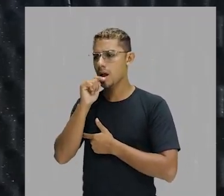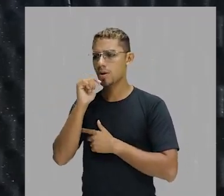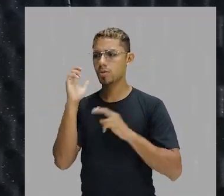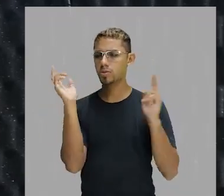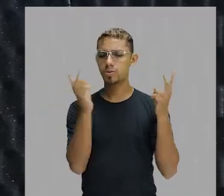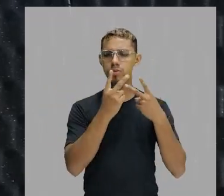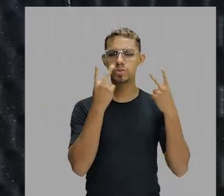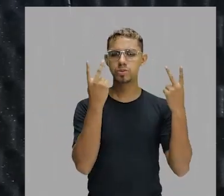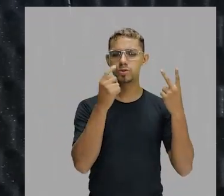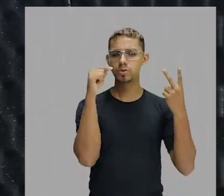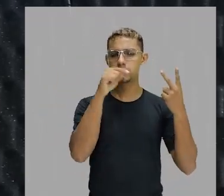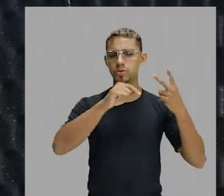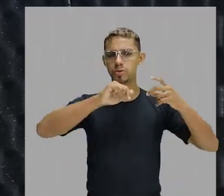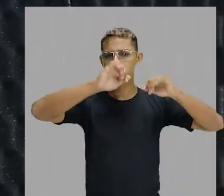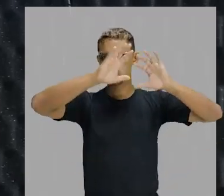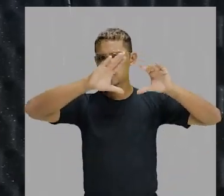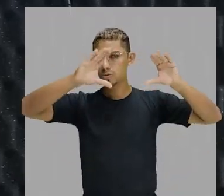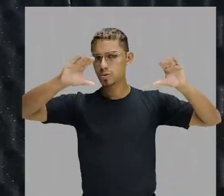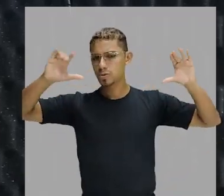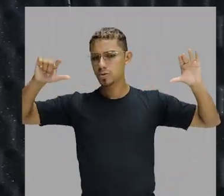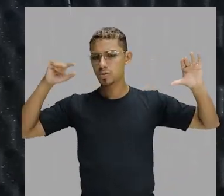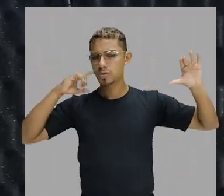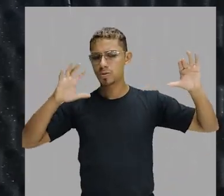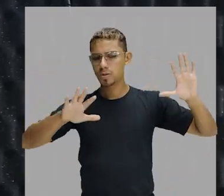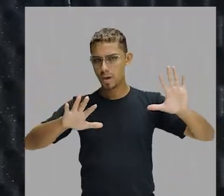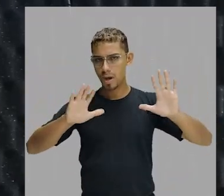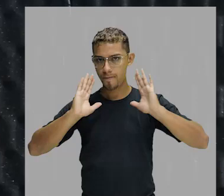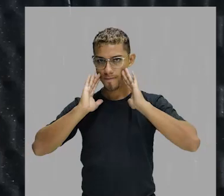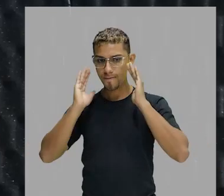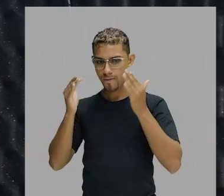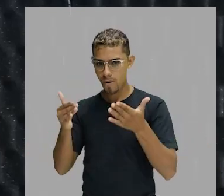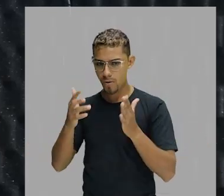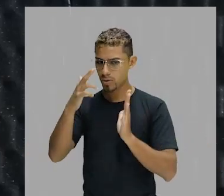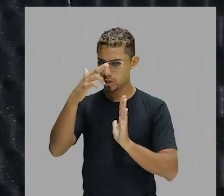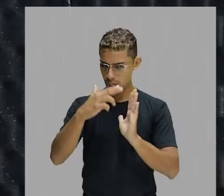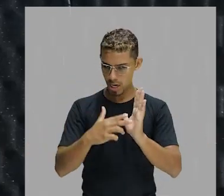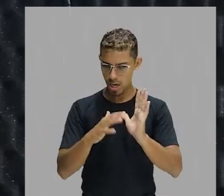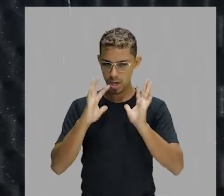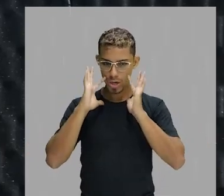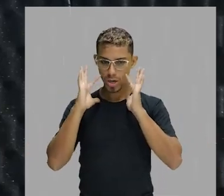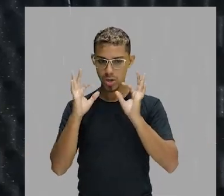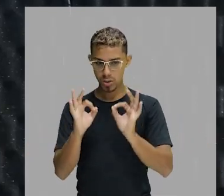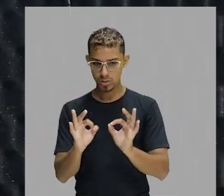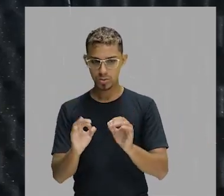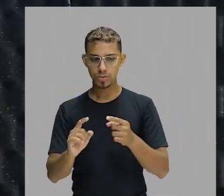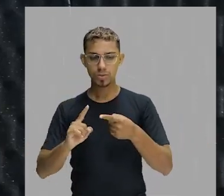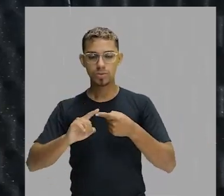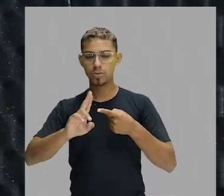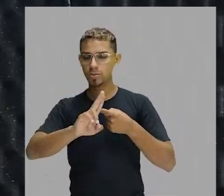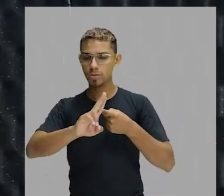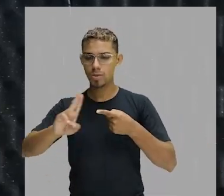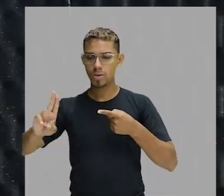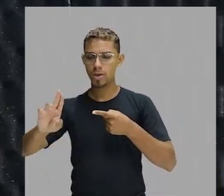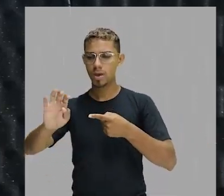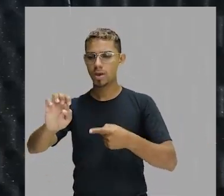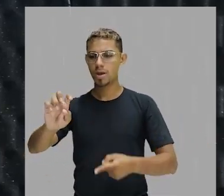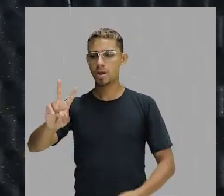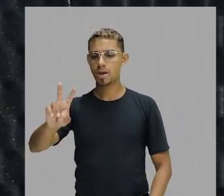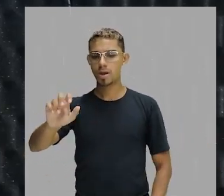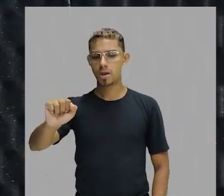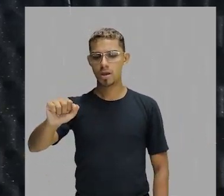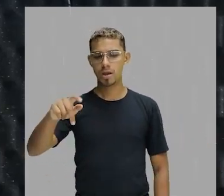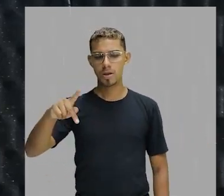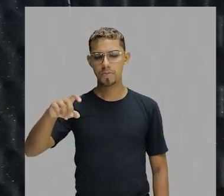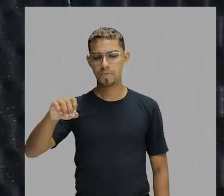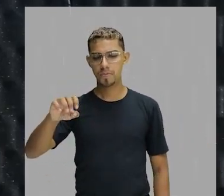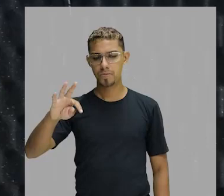Gente, para bem aqui, foca, respira. Foca nesse termo chamado evapotranspiração, porque ele tem uma